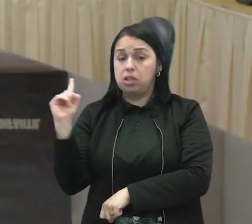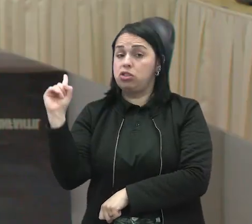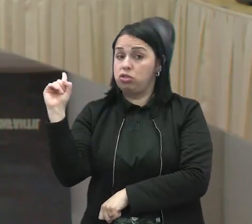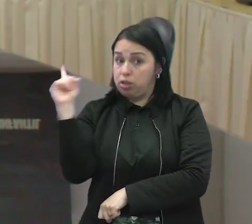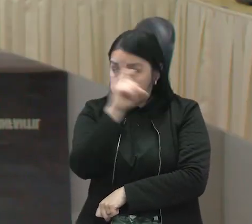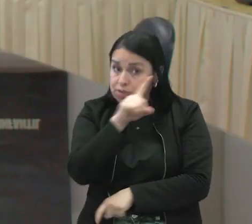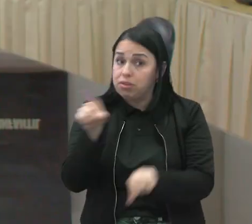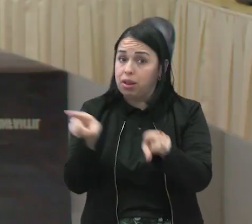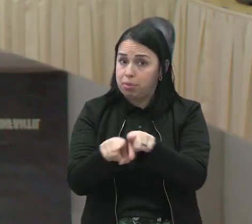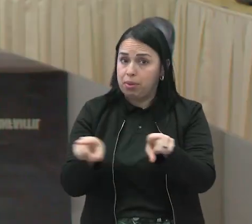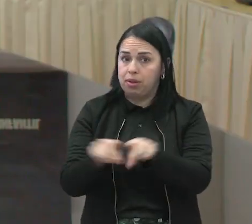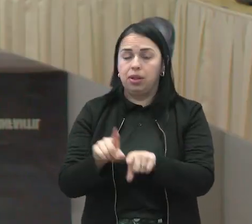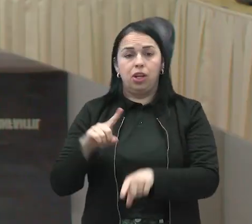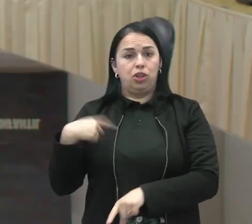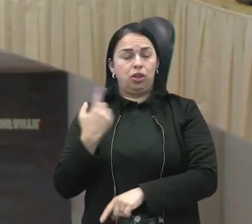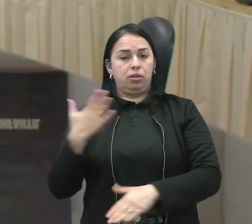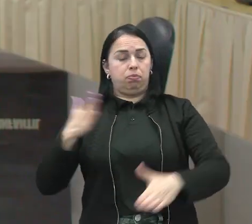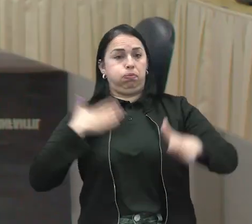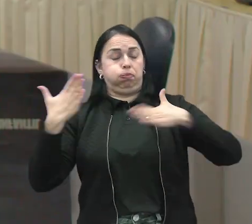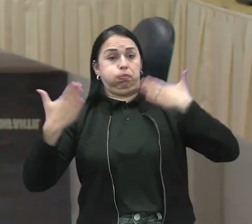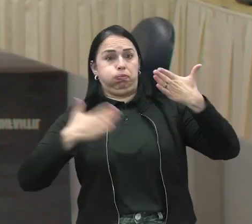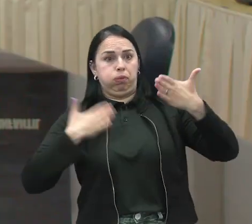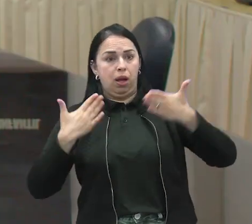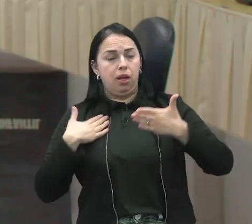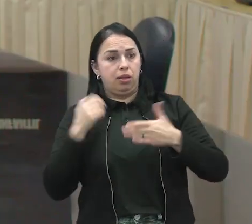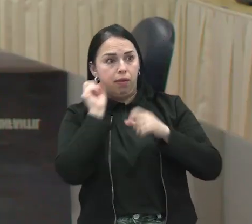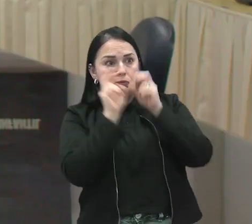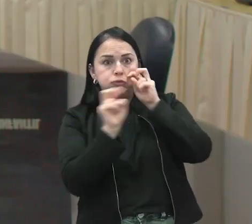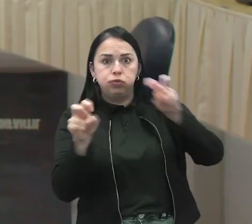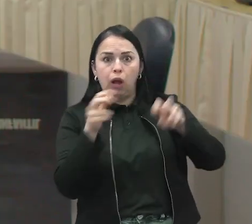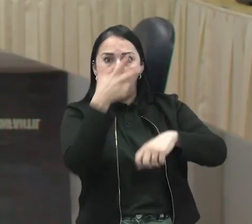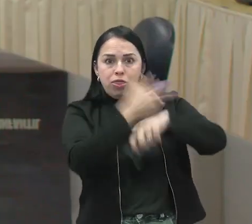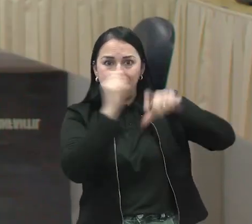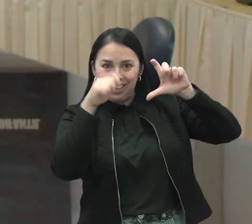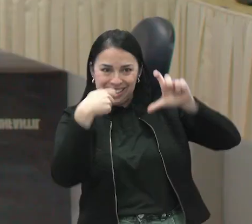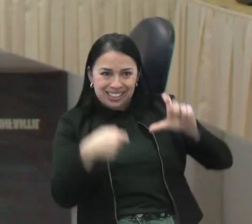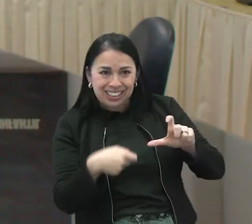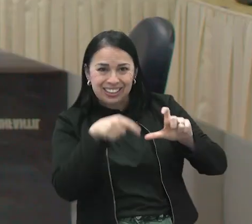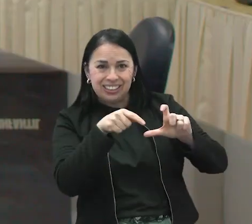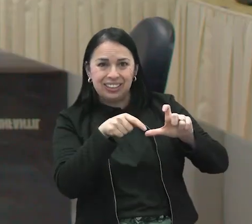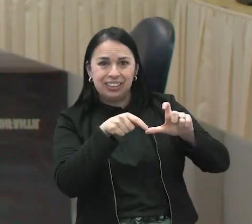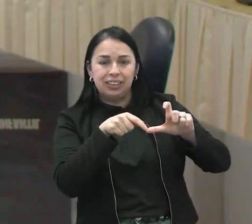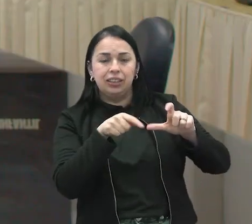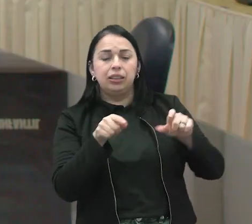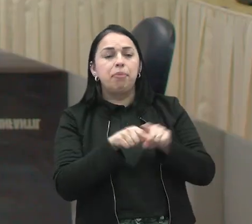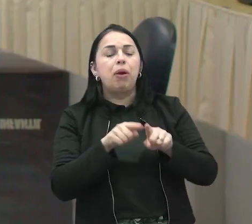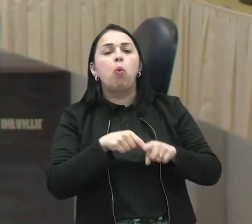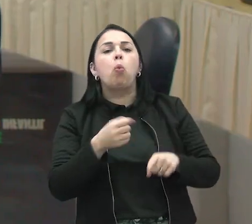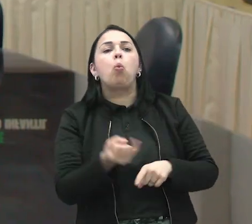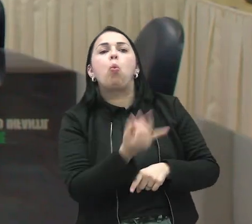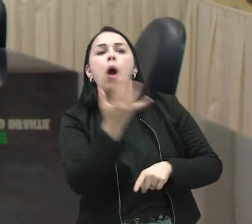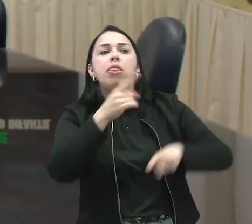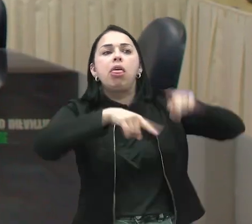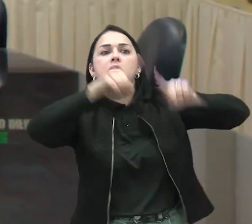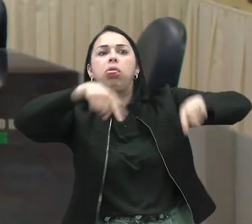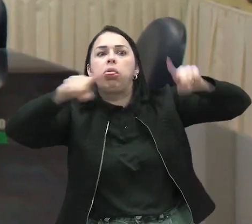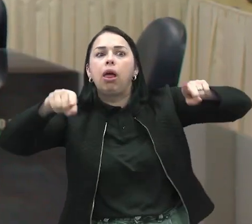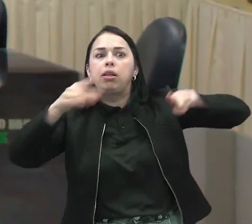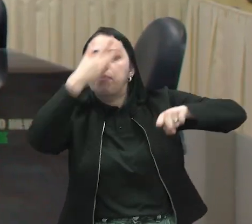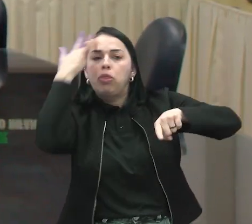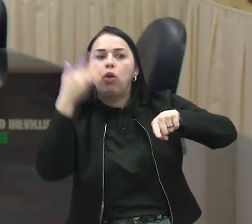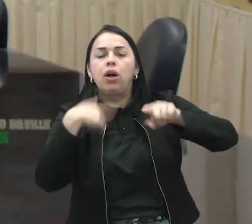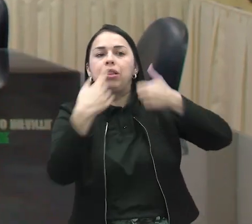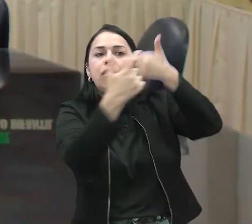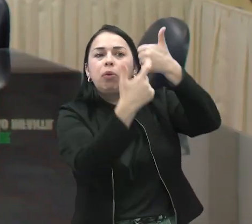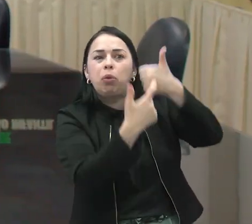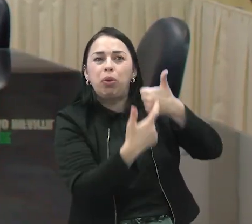gente se assustou um pouco com tudo aquilo que viu, né? Principalmente essa parte de algoritmo, essas novas